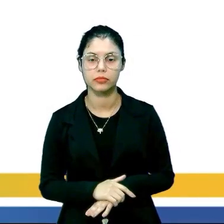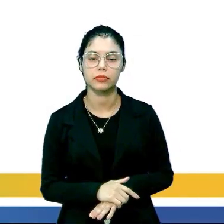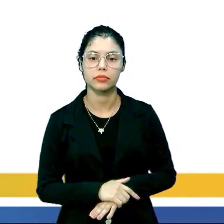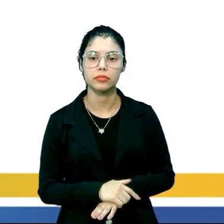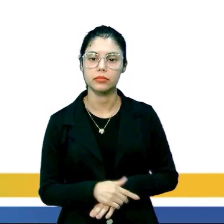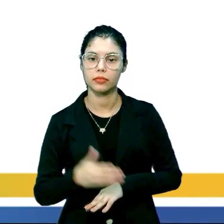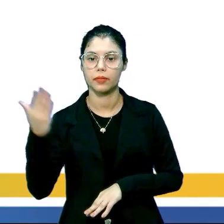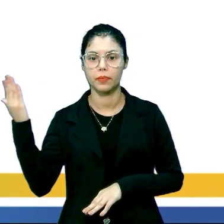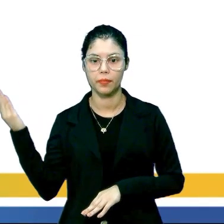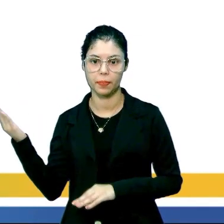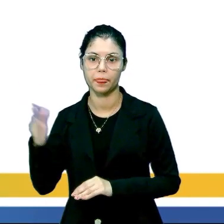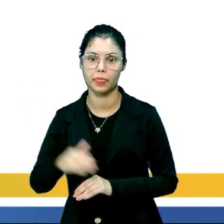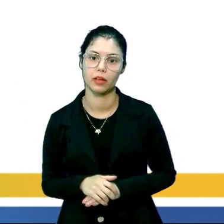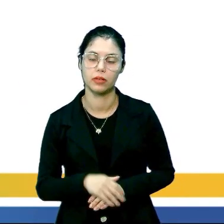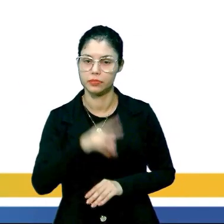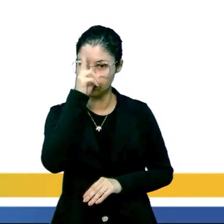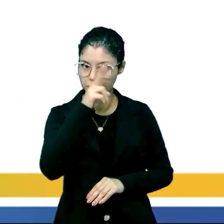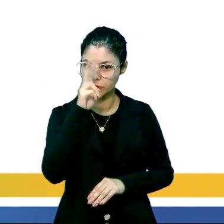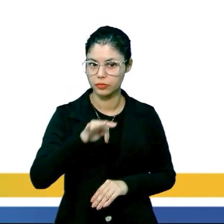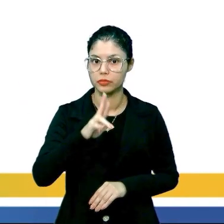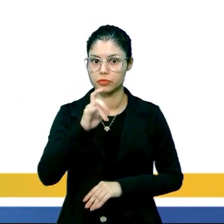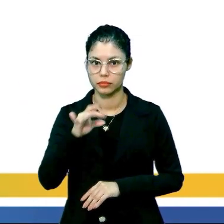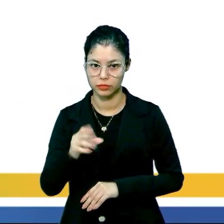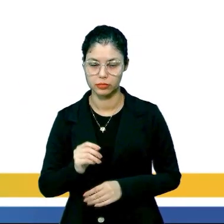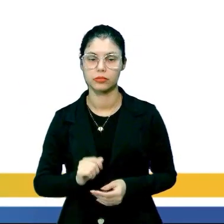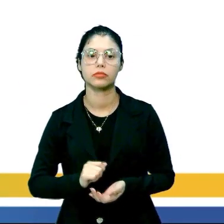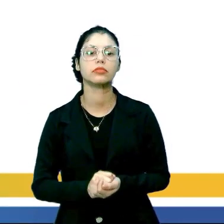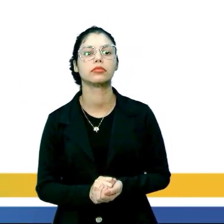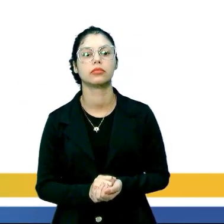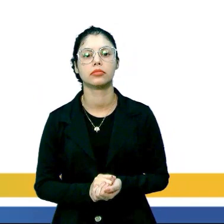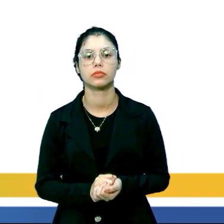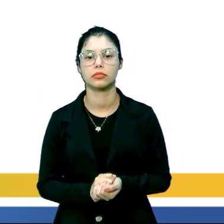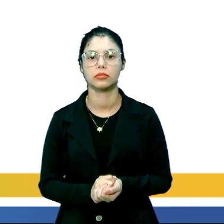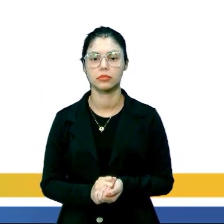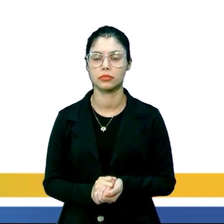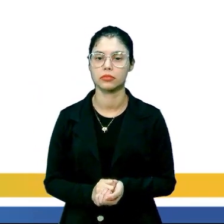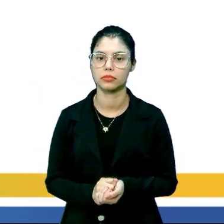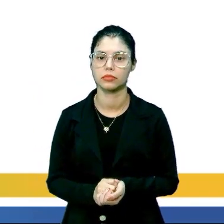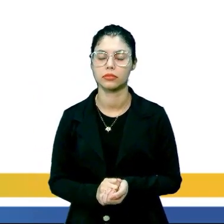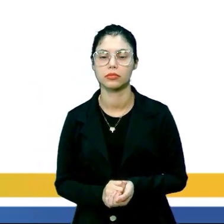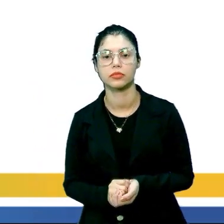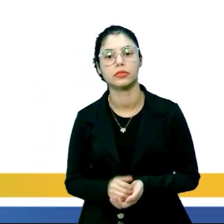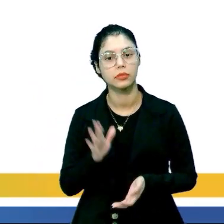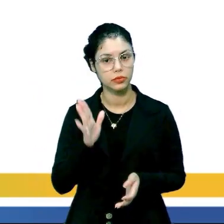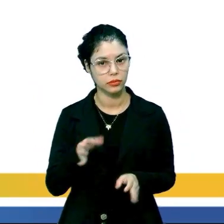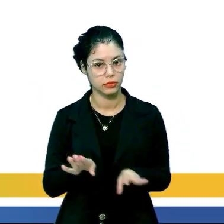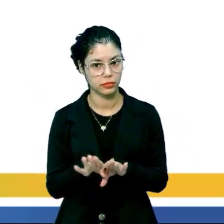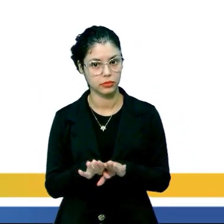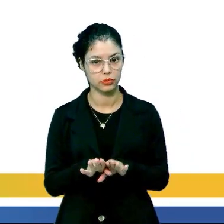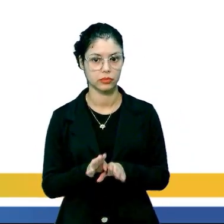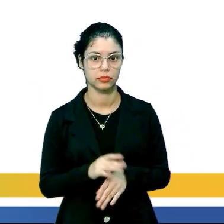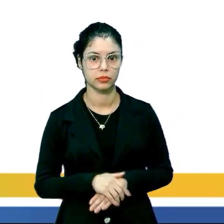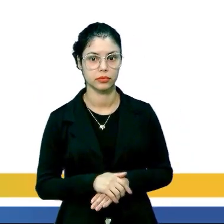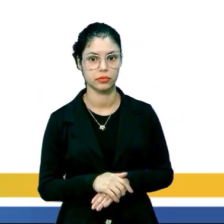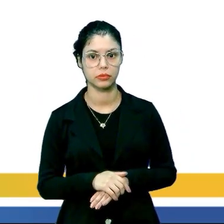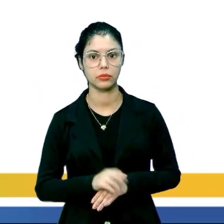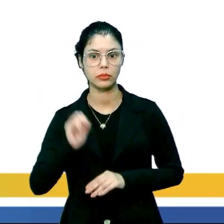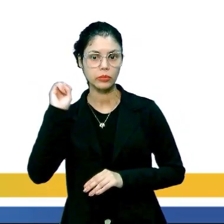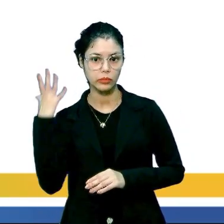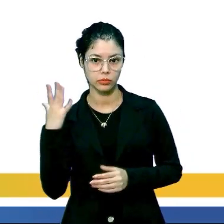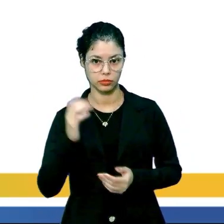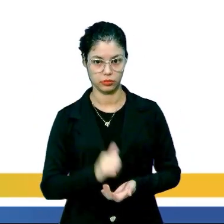Então, isso que acontece. Lembra do macrófago que faz a fagocitose? Pois é, ele está lá também. O que